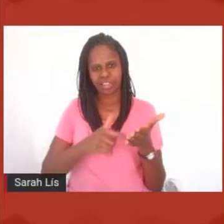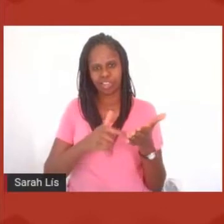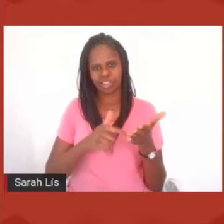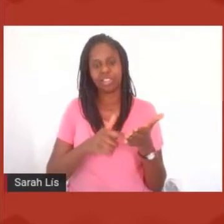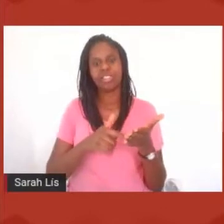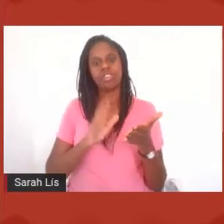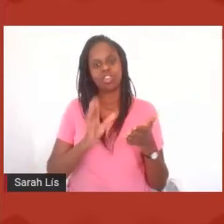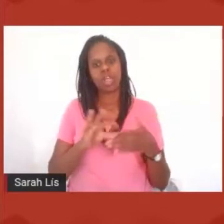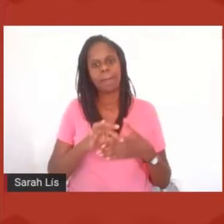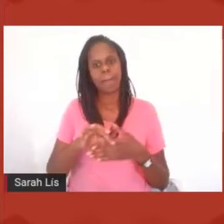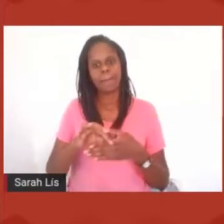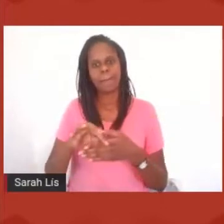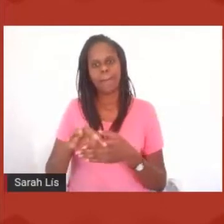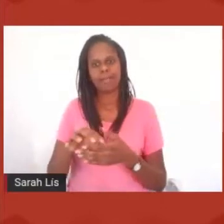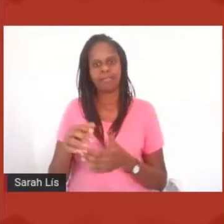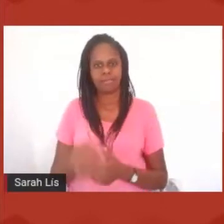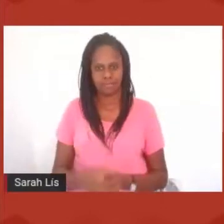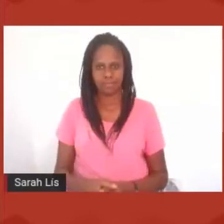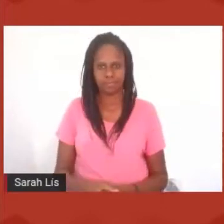relatora aqui.